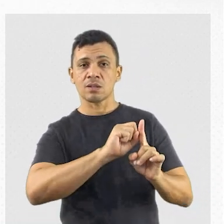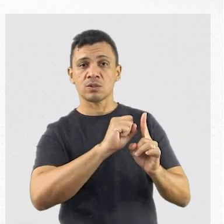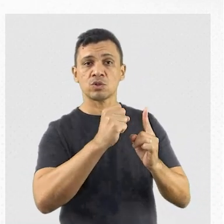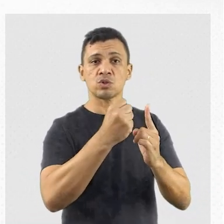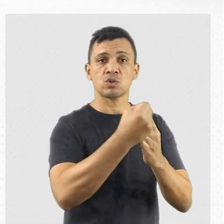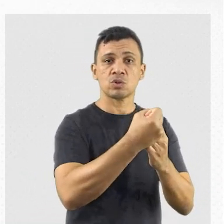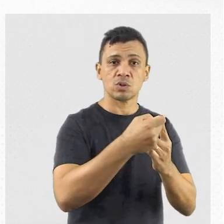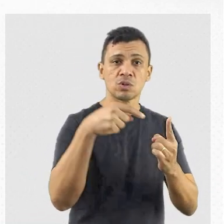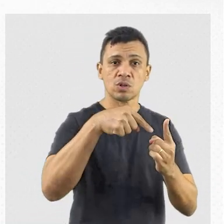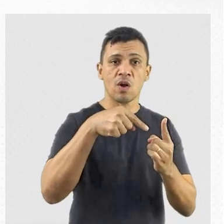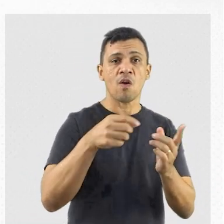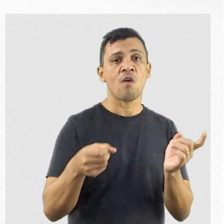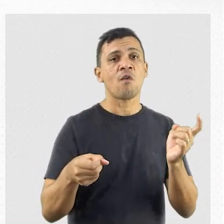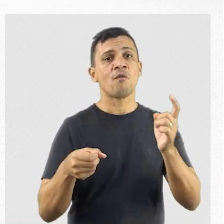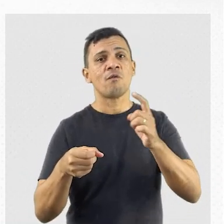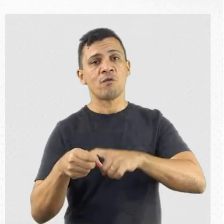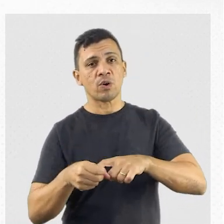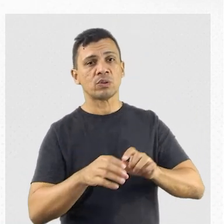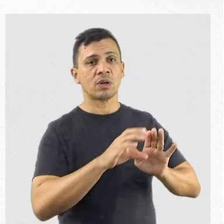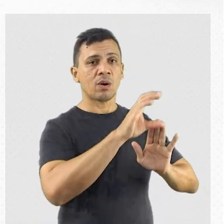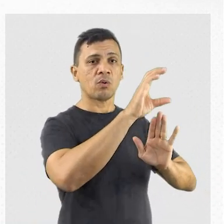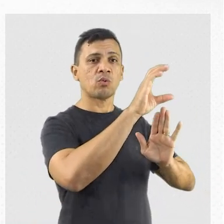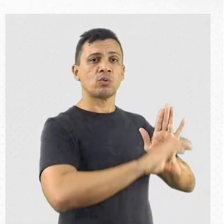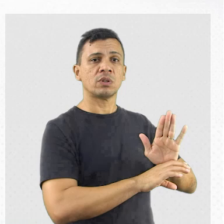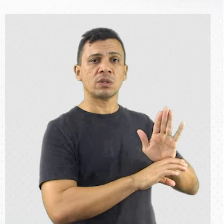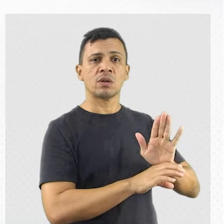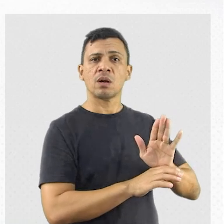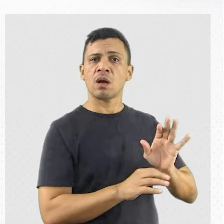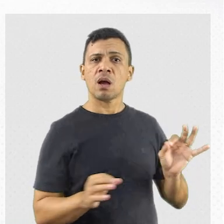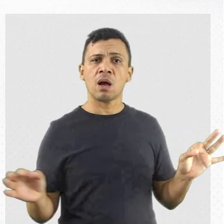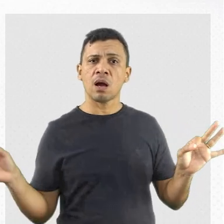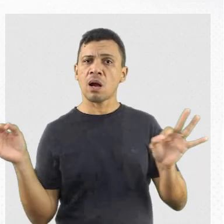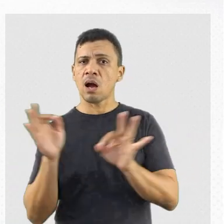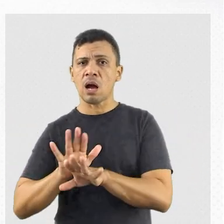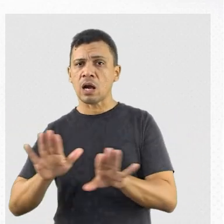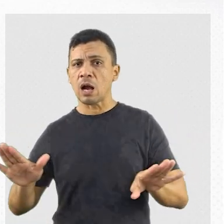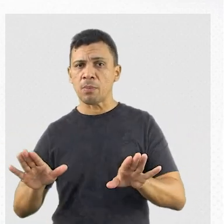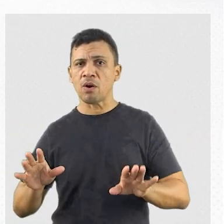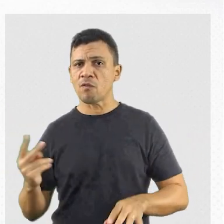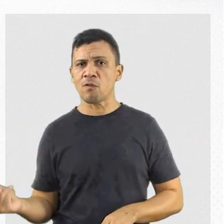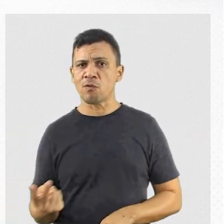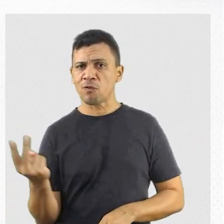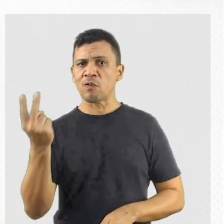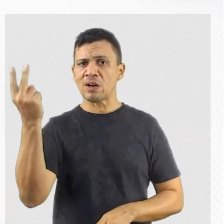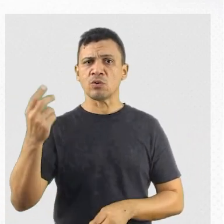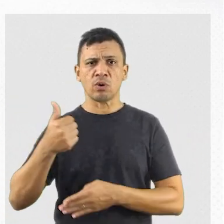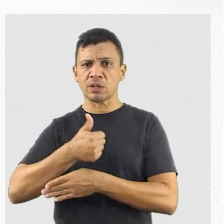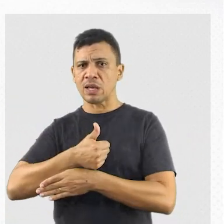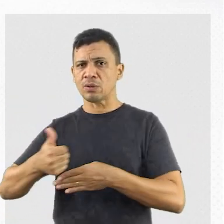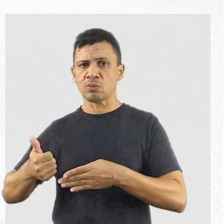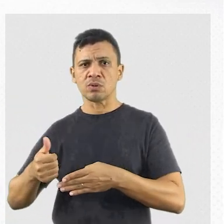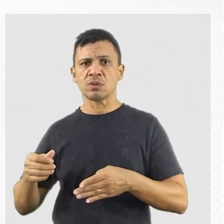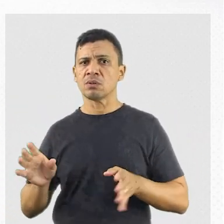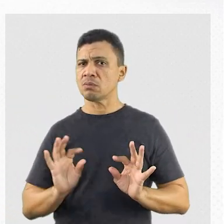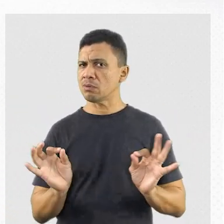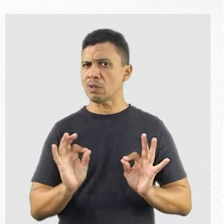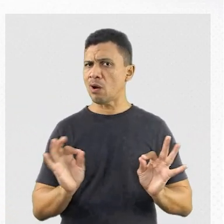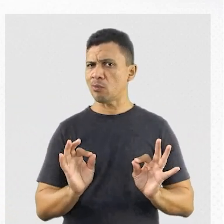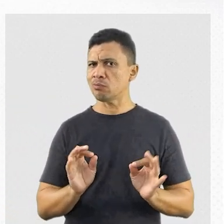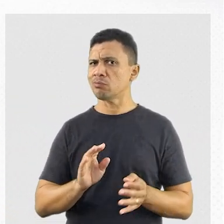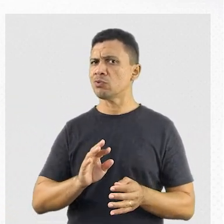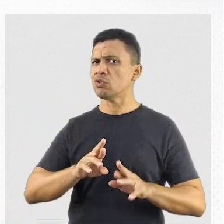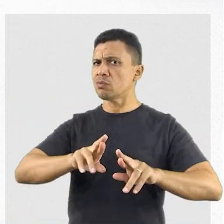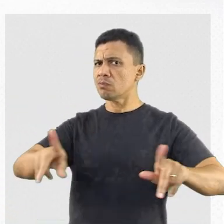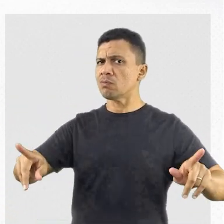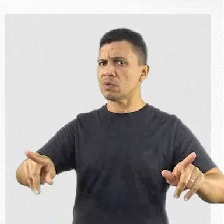completamente distintas, tá? Não é porque muitos ricos apresentam a sua vida hoje nas redes sociais que isso